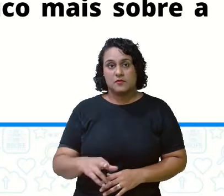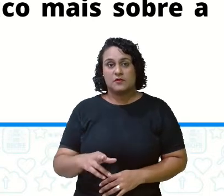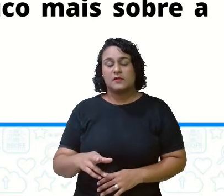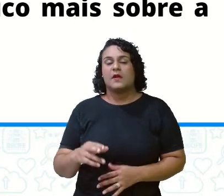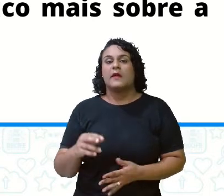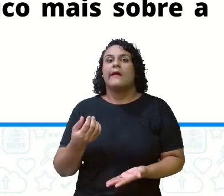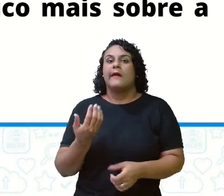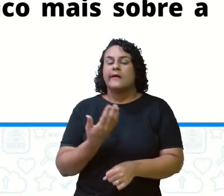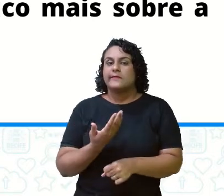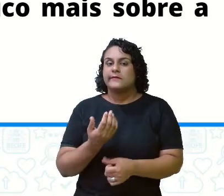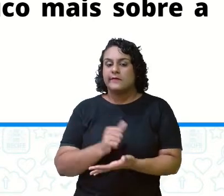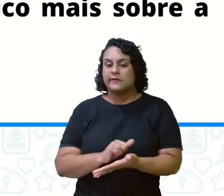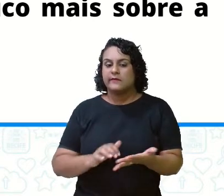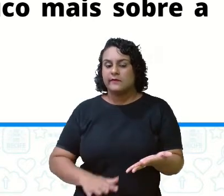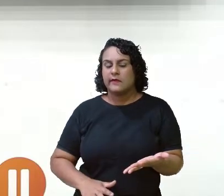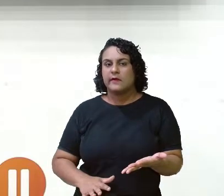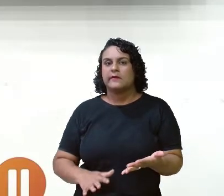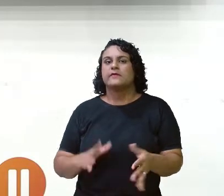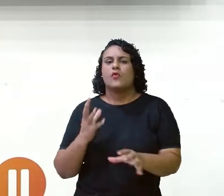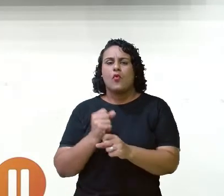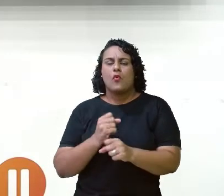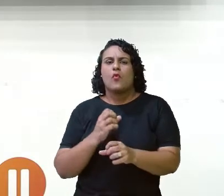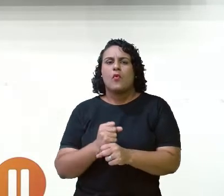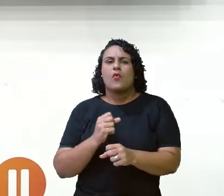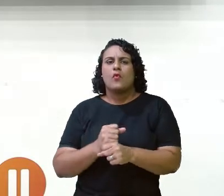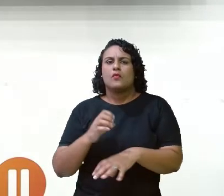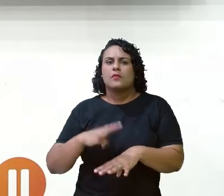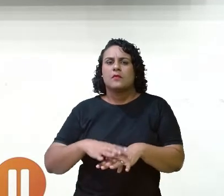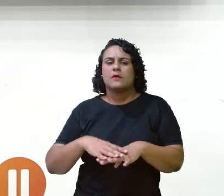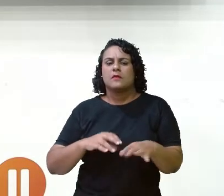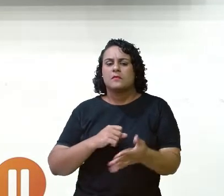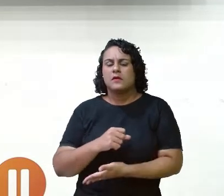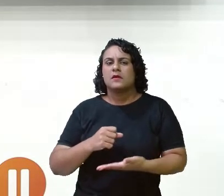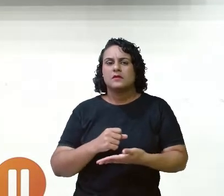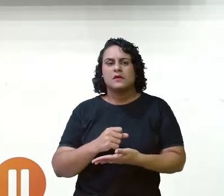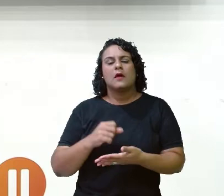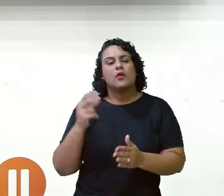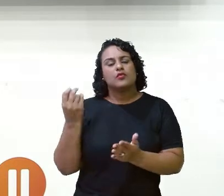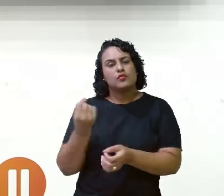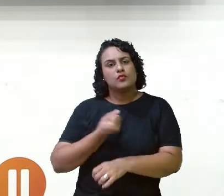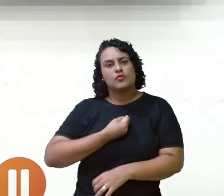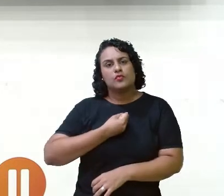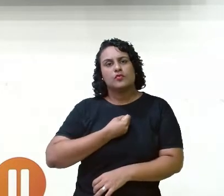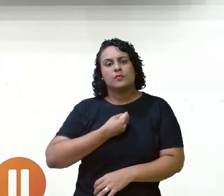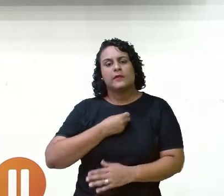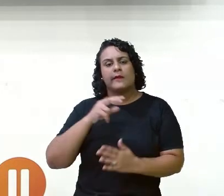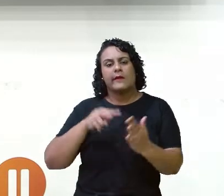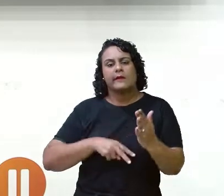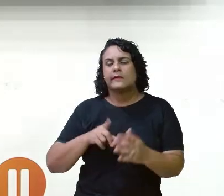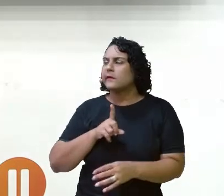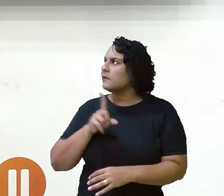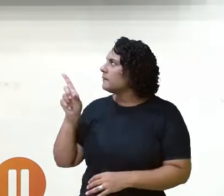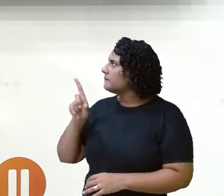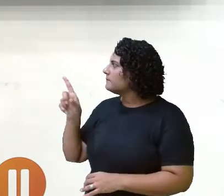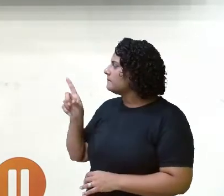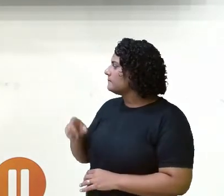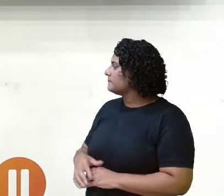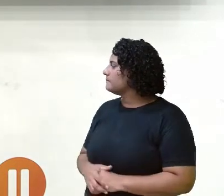matemática baseadas nos números que a gente leu no texto sobre biodiversidade, tá?